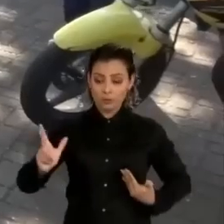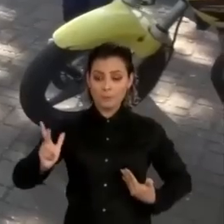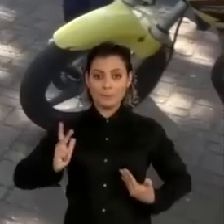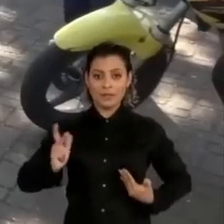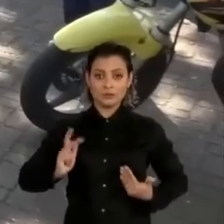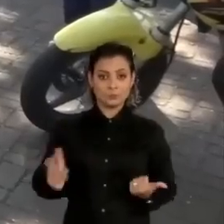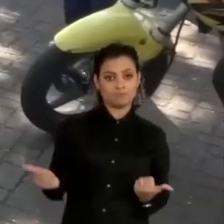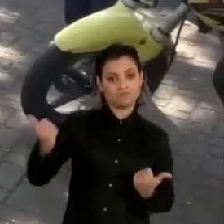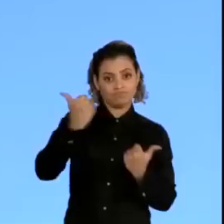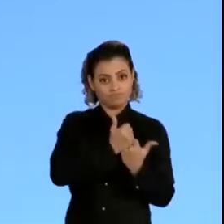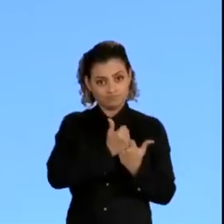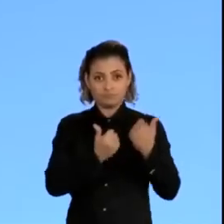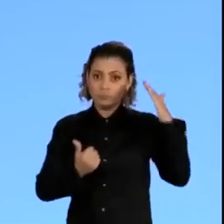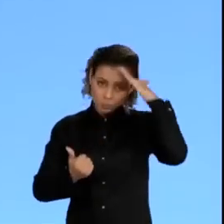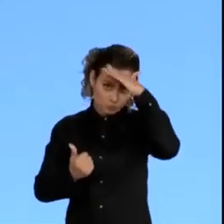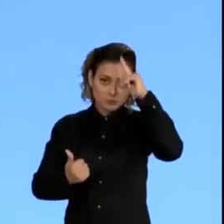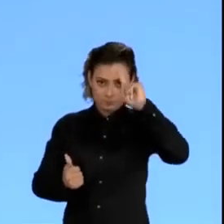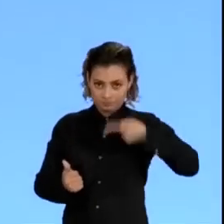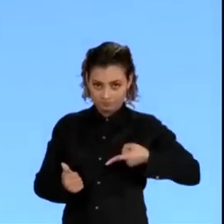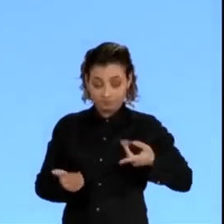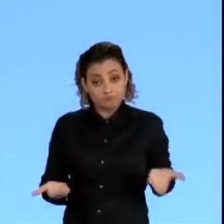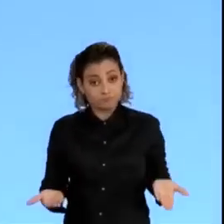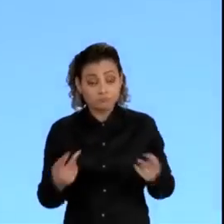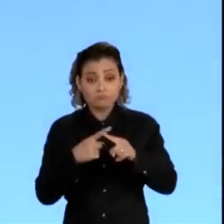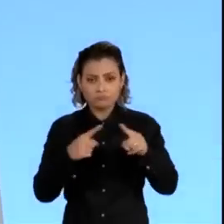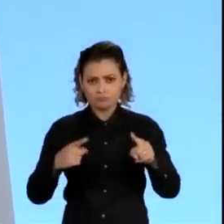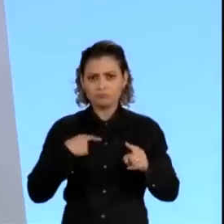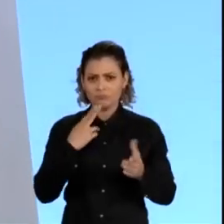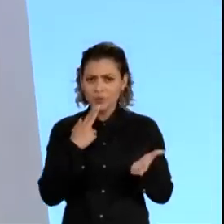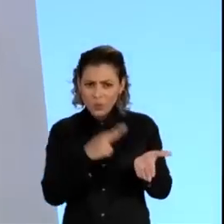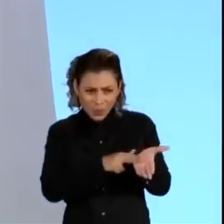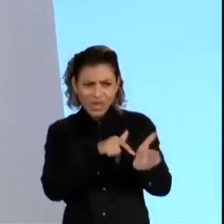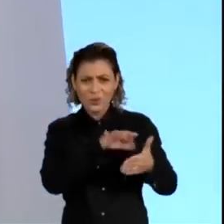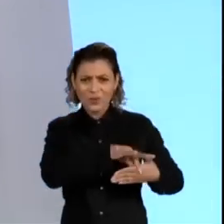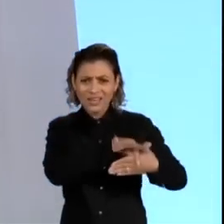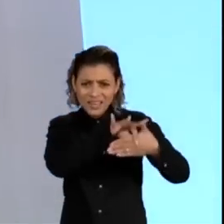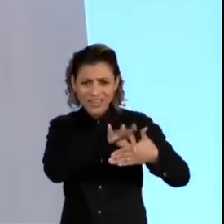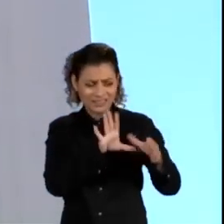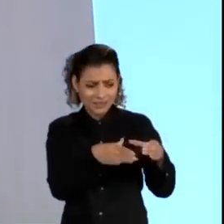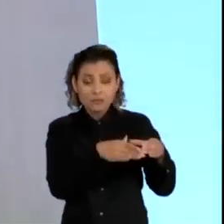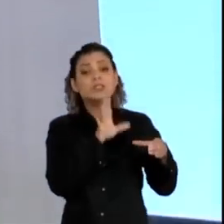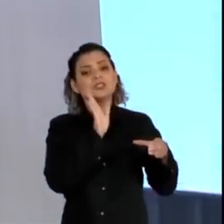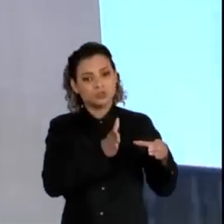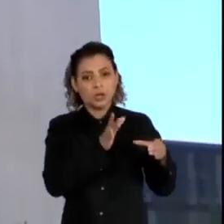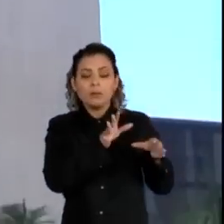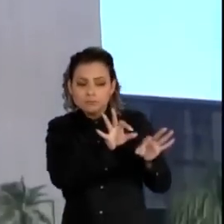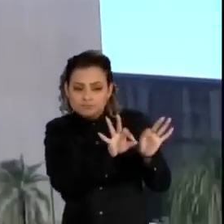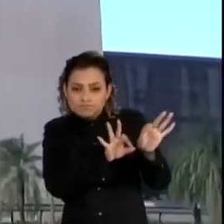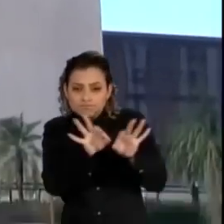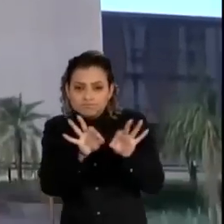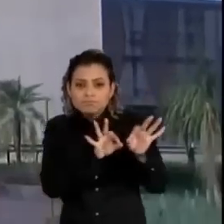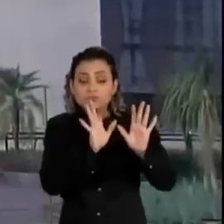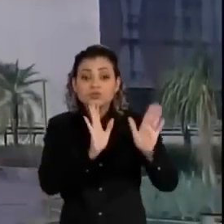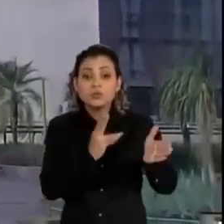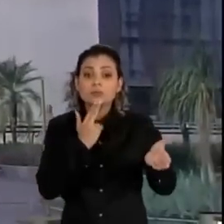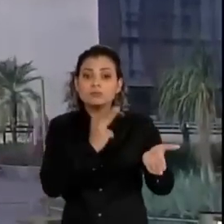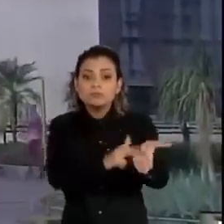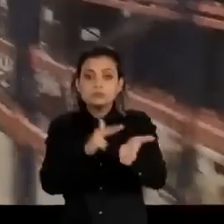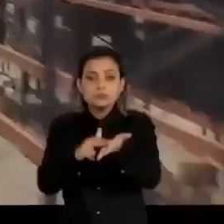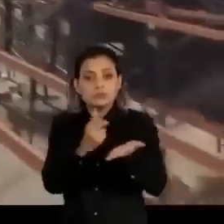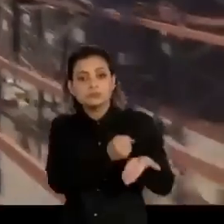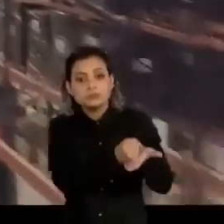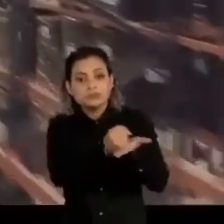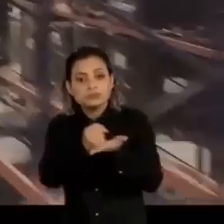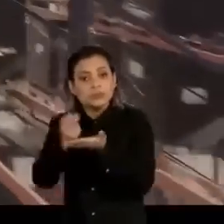governo Bolsonaro. Em nota, a direção dos Correios afirma que já foram tomadas medidas para que o fluxo postal e as